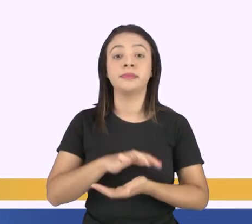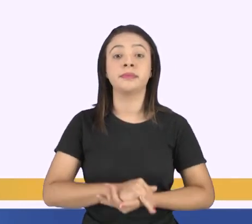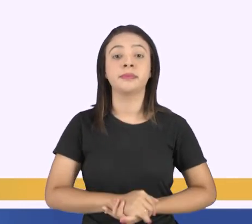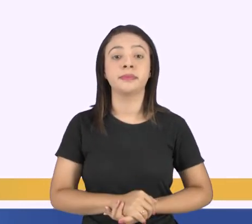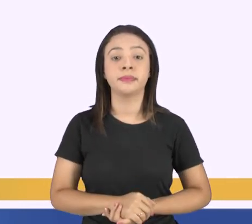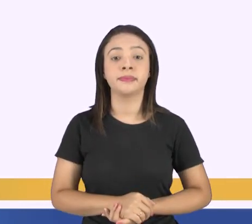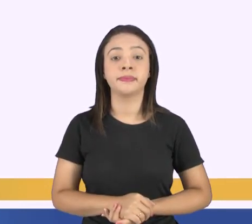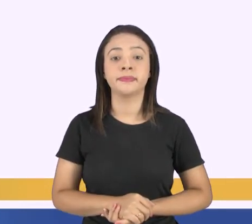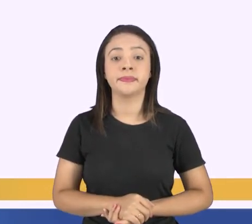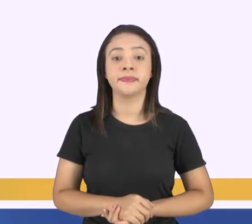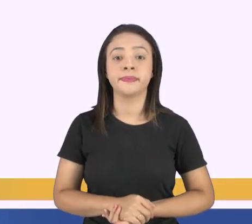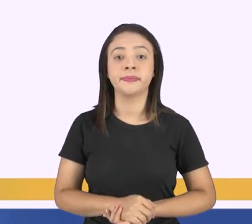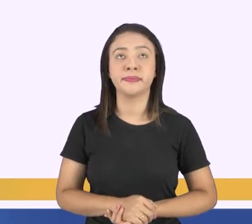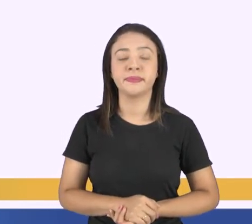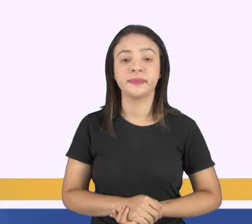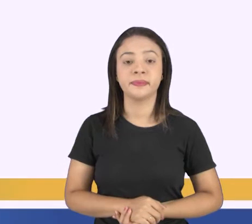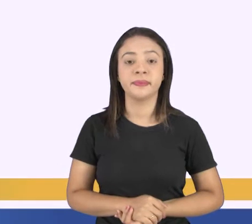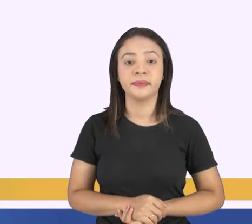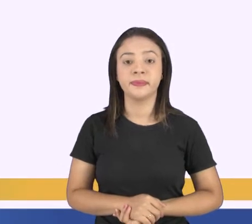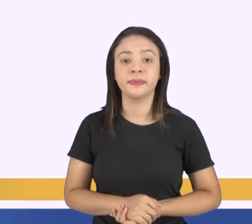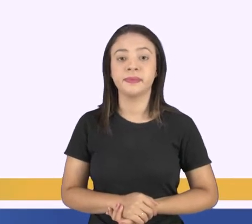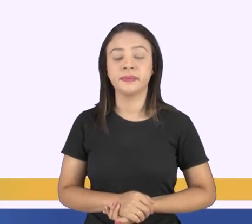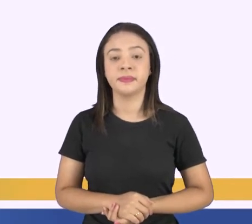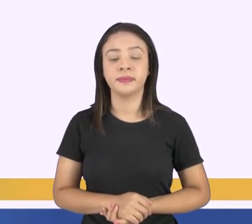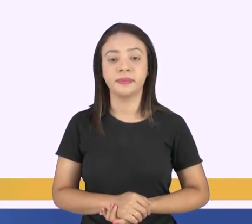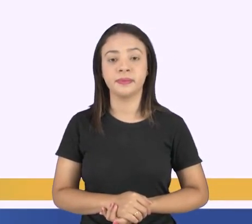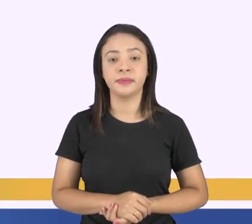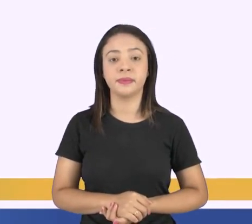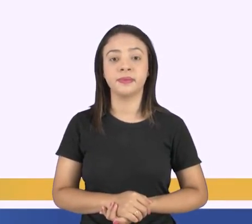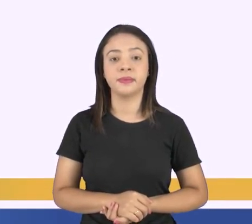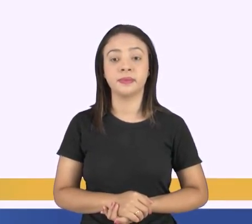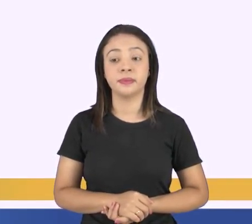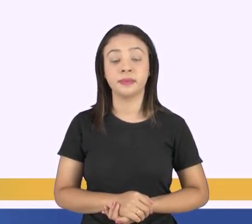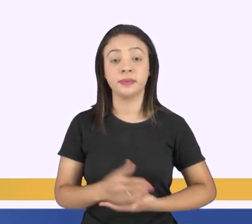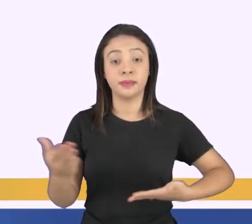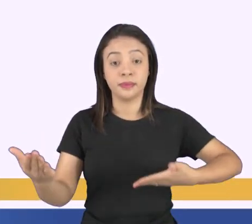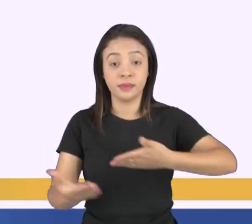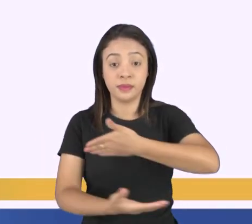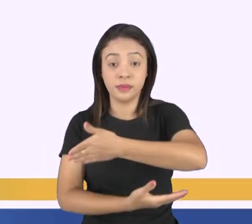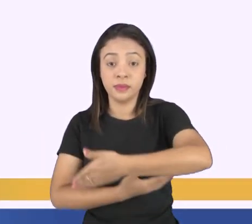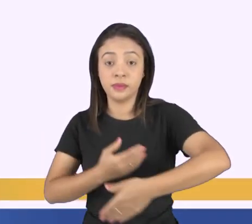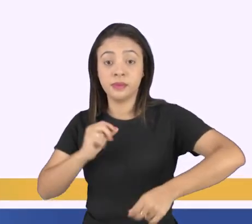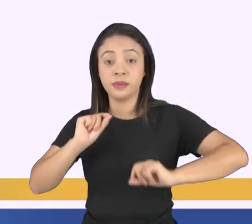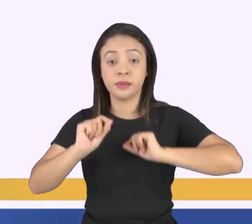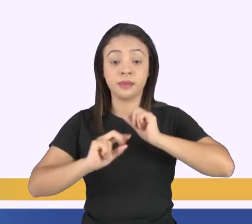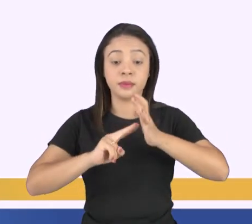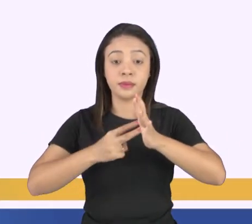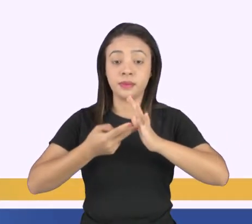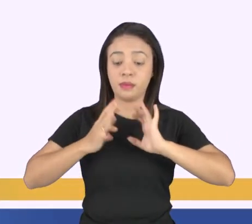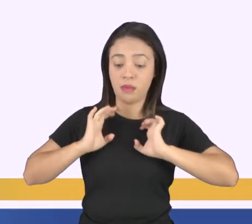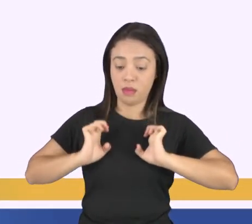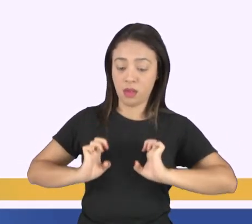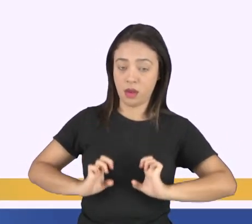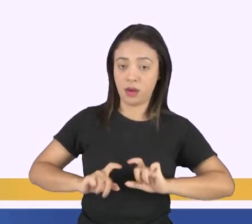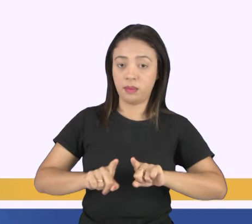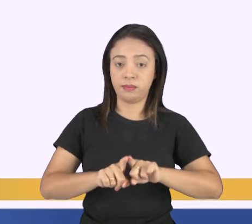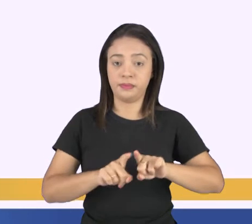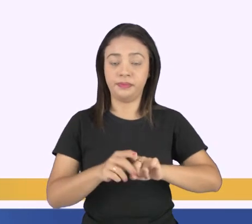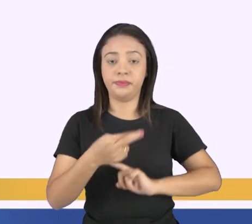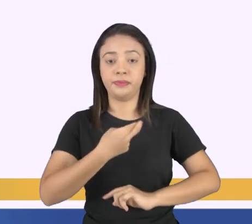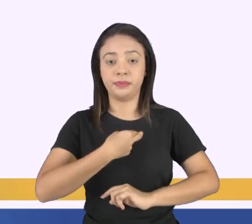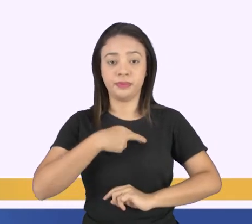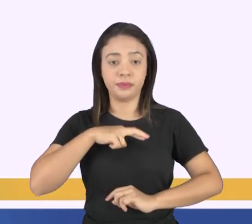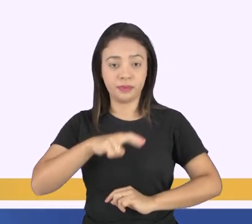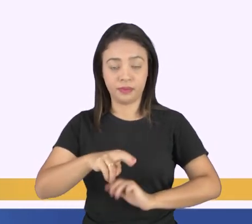exercitando. Você faça correlação entre o princípio ético e o princípio religioso, esse princípio que a gente